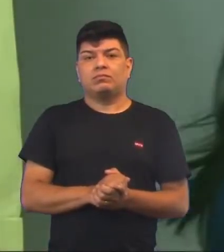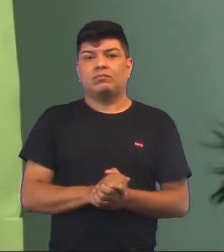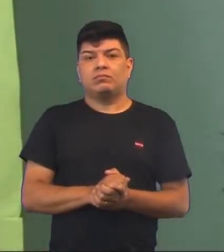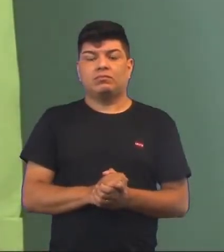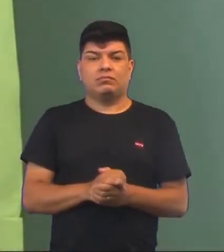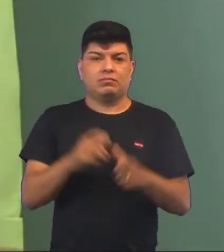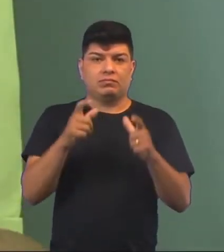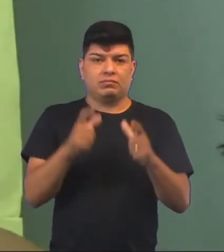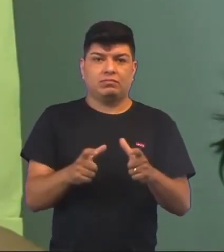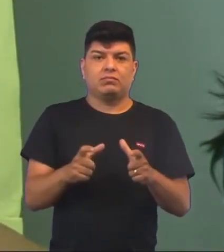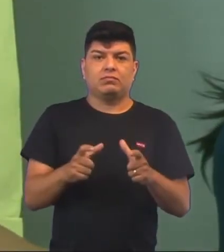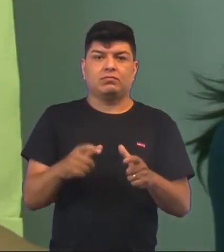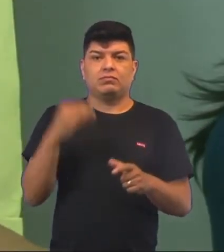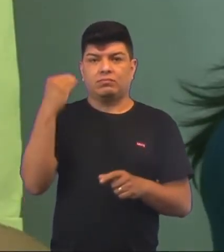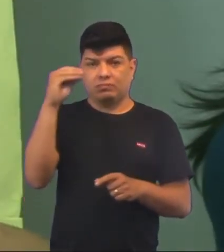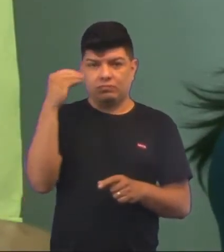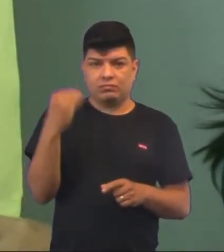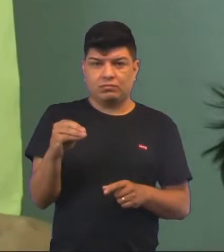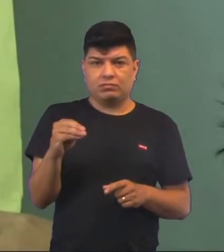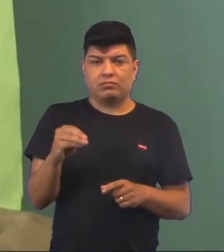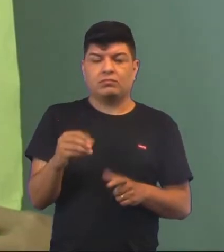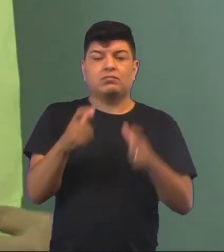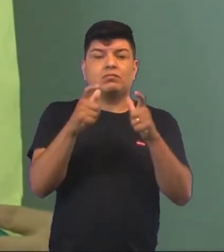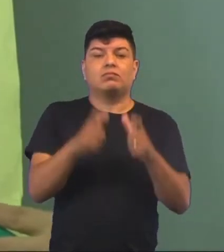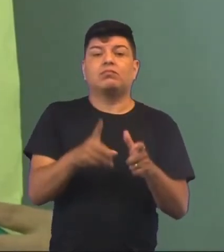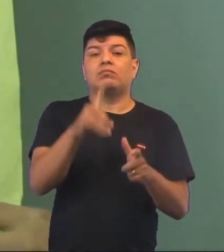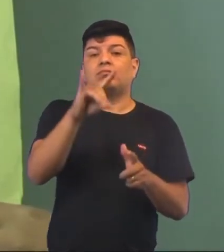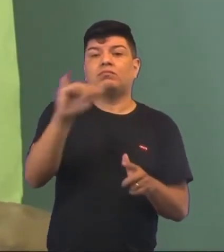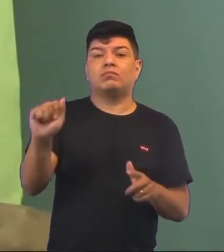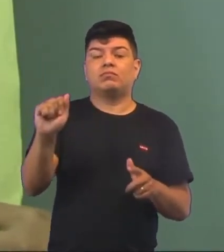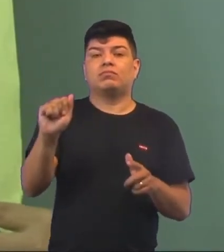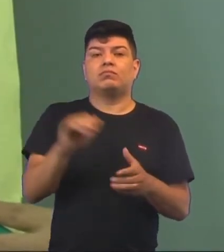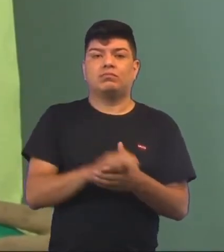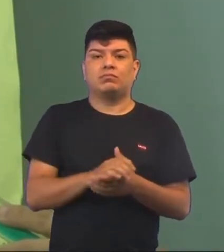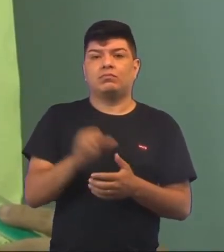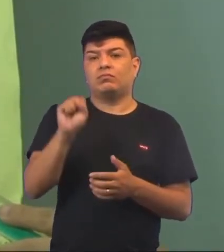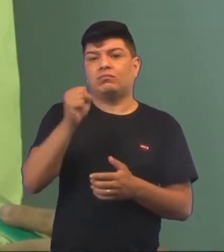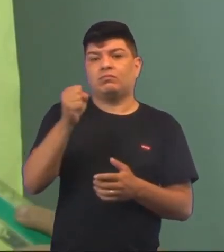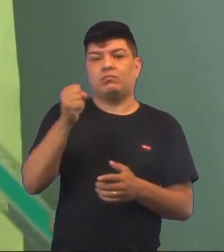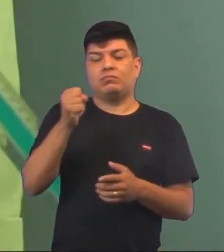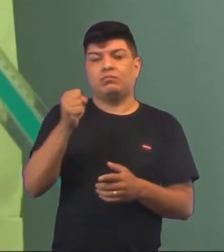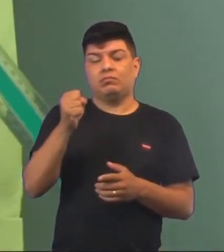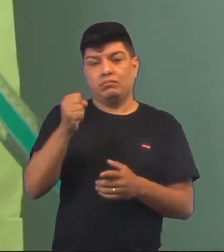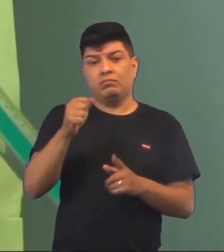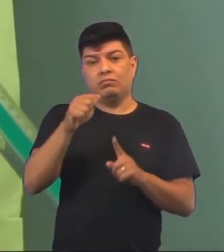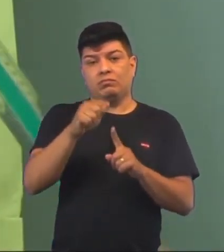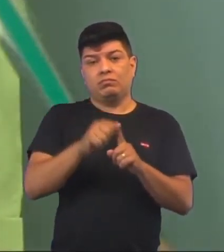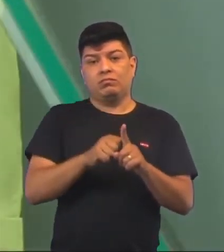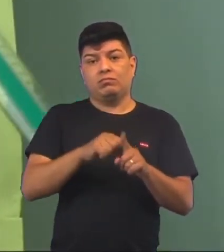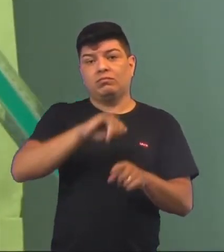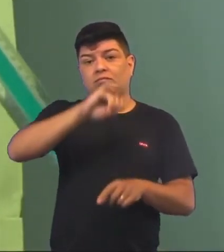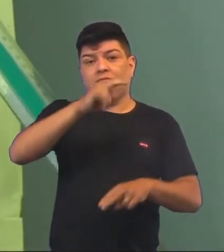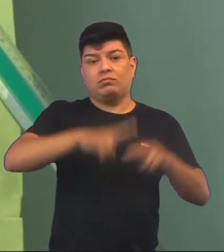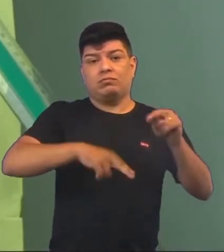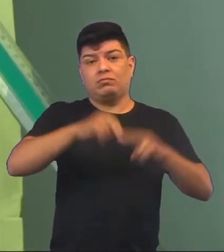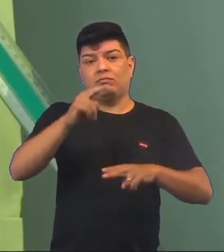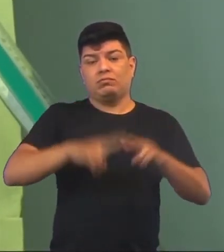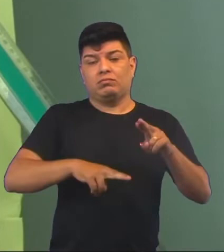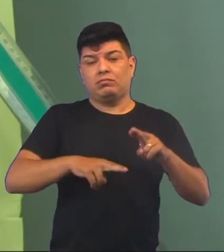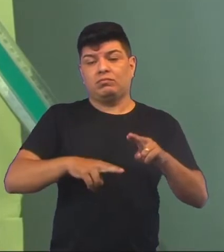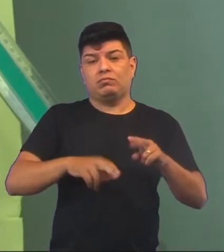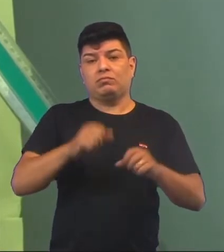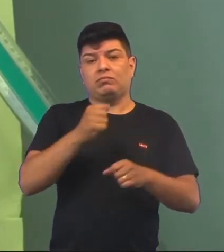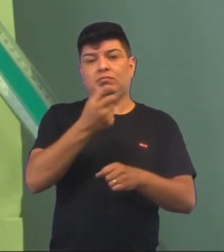Tá aí o lugar onde foi publicado, onde e quando, 8 de junho de 2002. Exatamente na informação